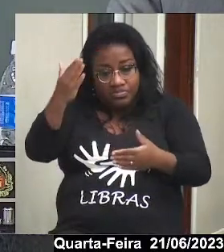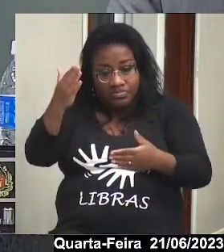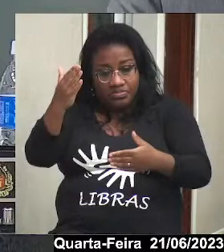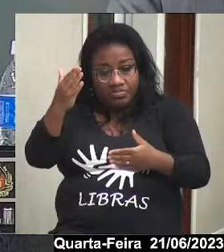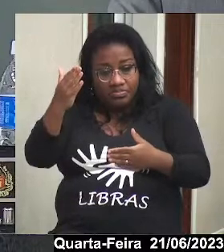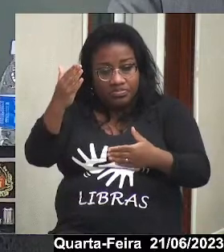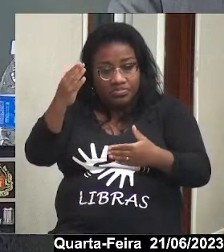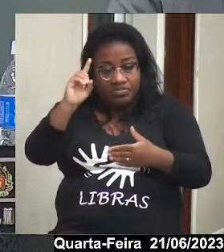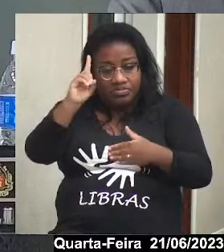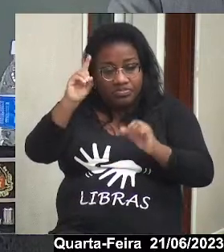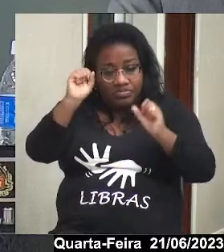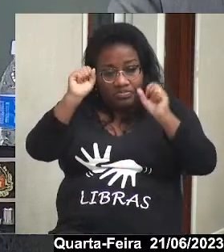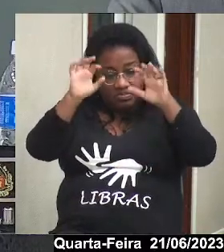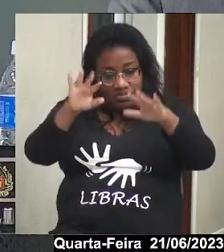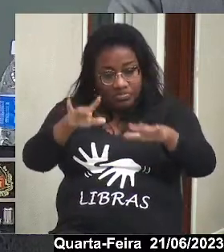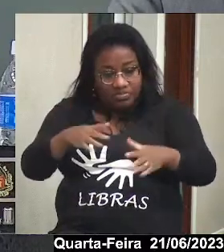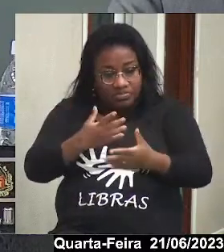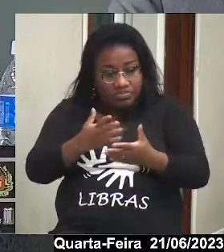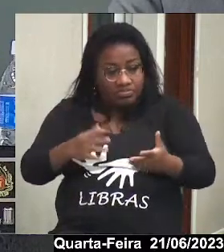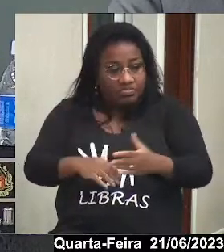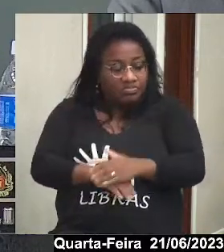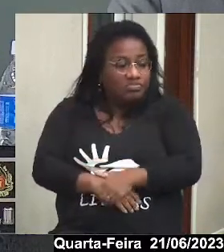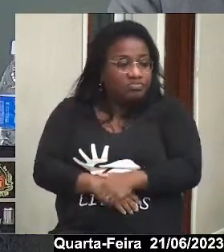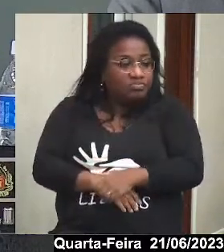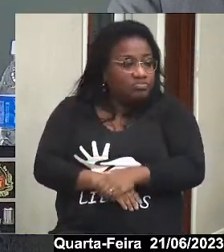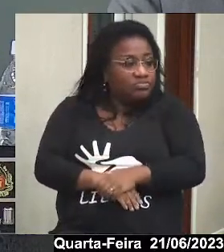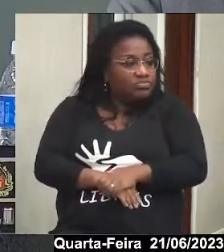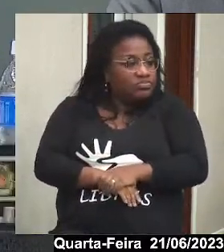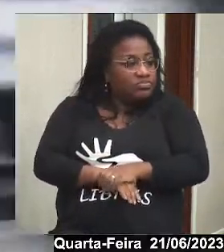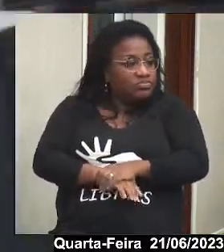chega perto. Que Deus abençoe a todos.